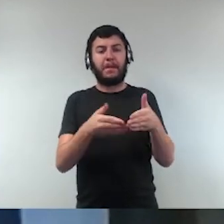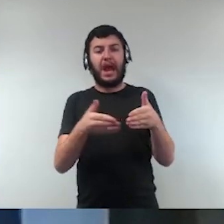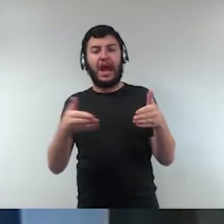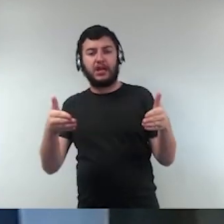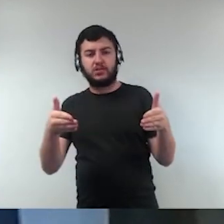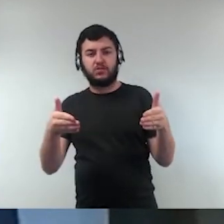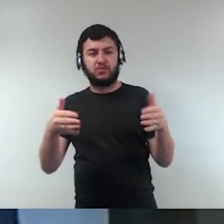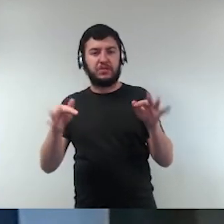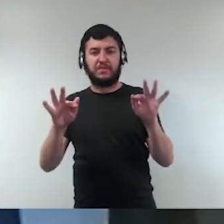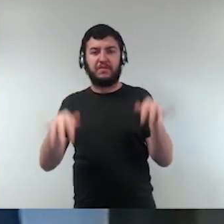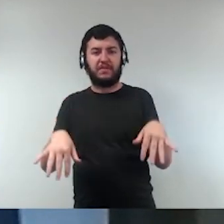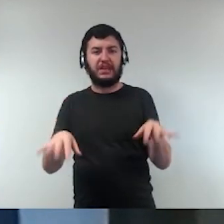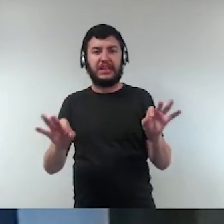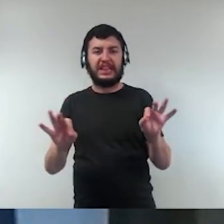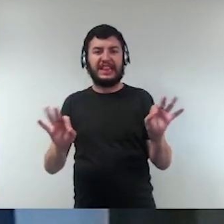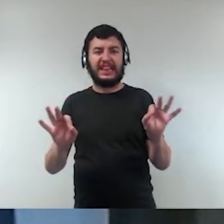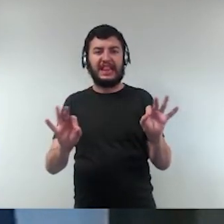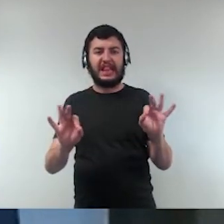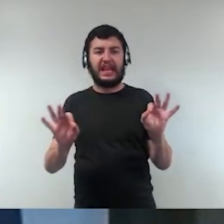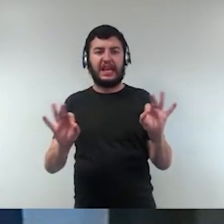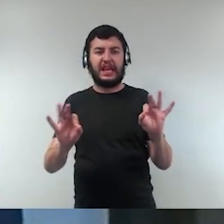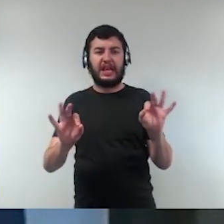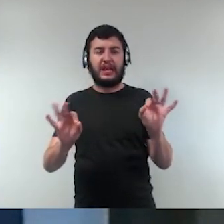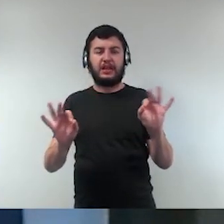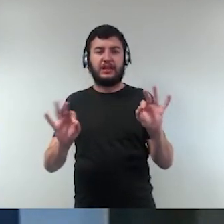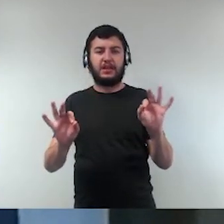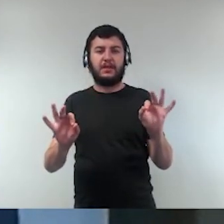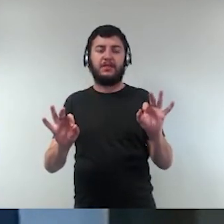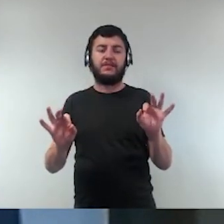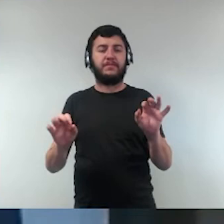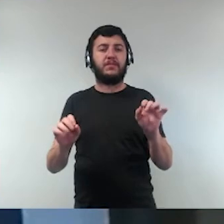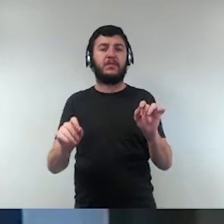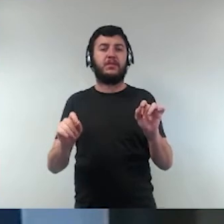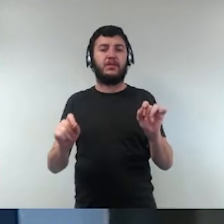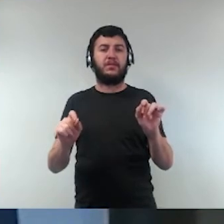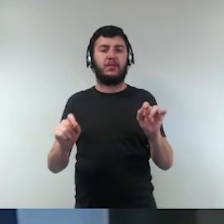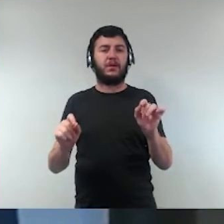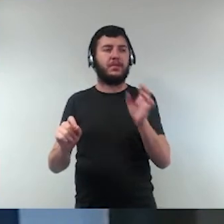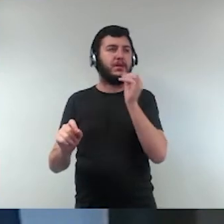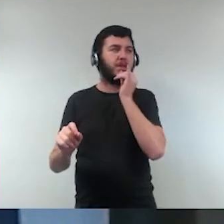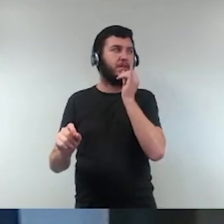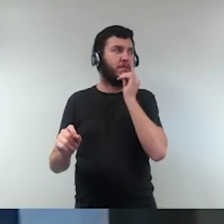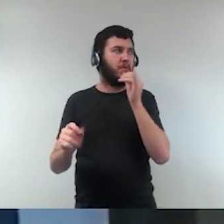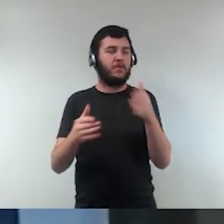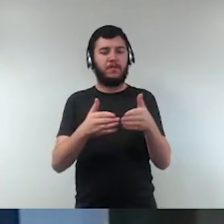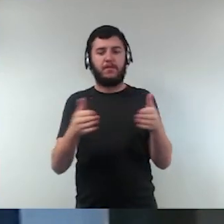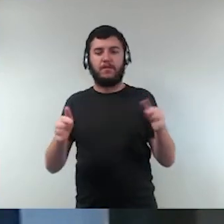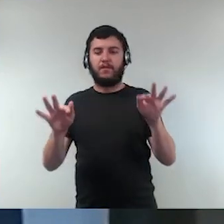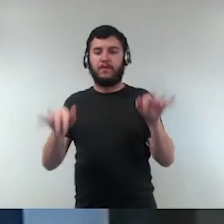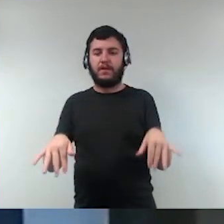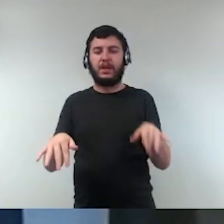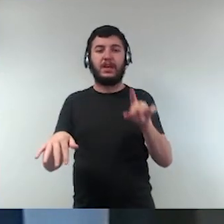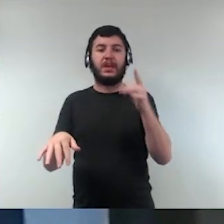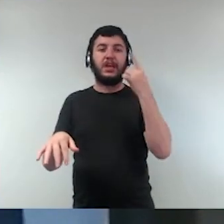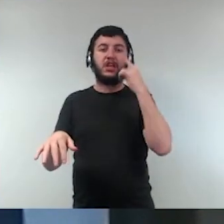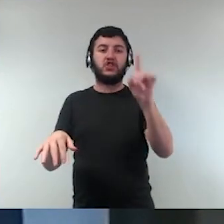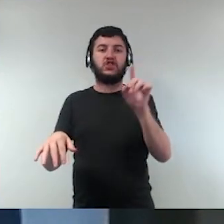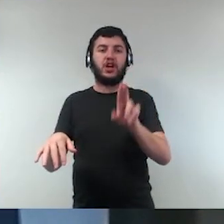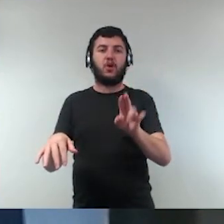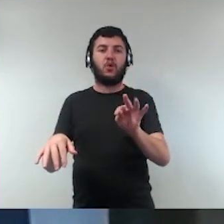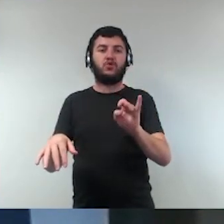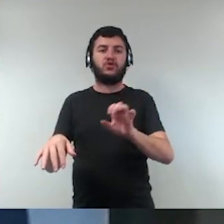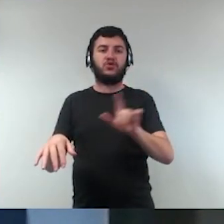encerram, não se encerram e se protrairão para o dia útil subsequente, quando o expediente